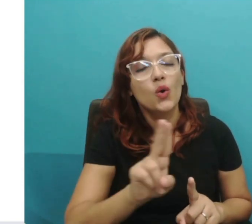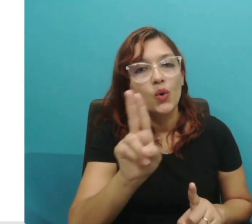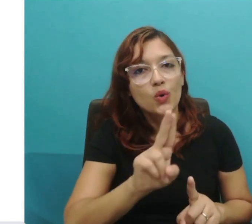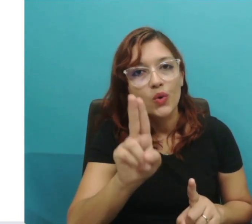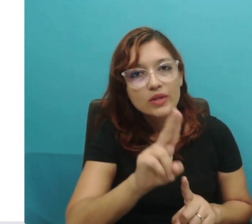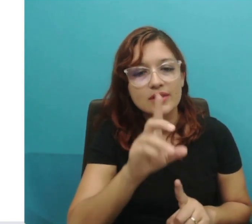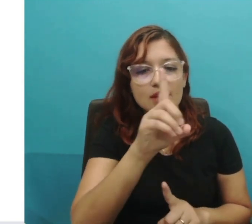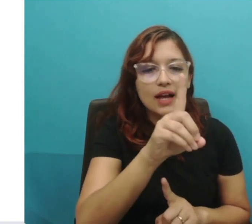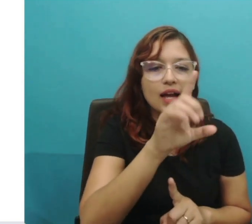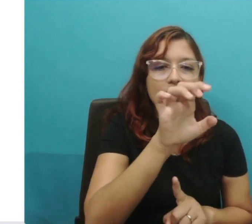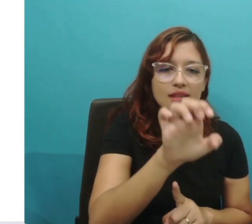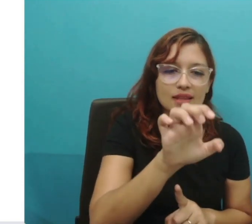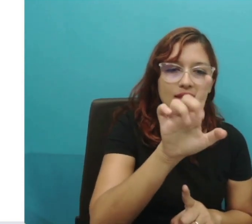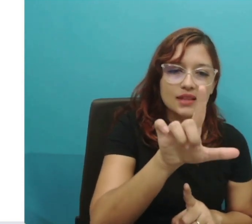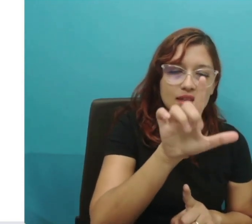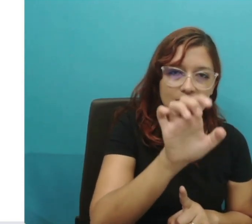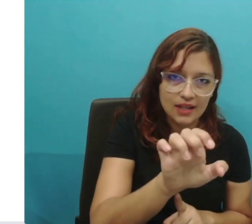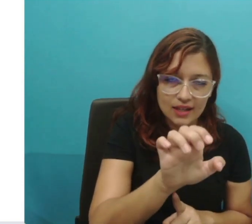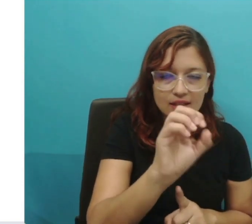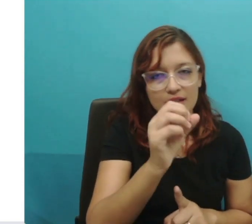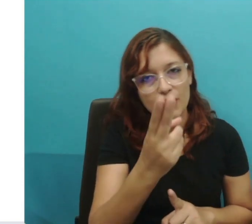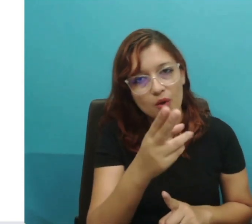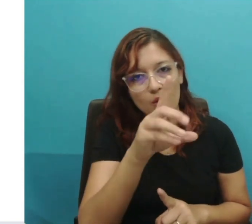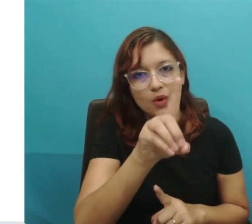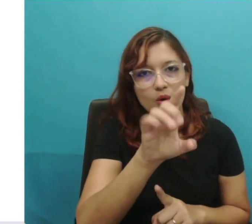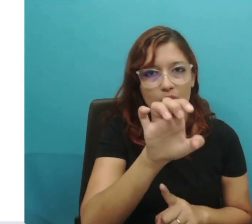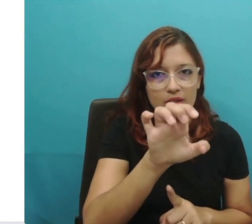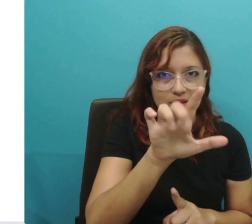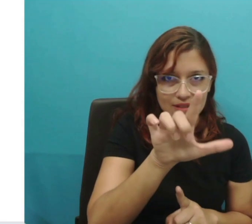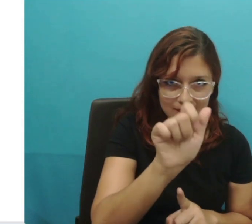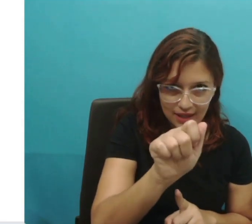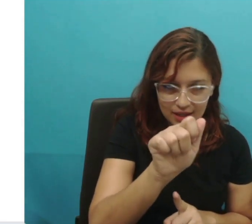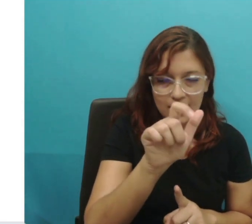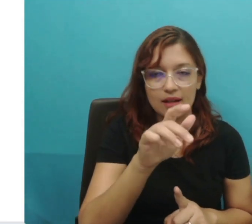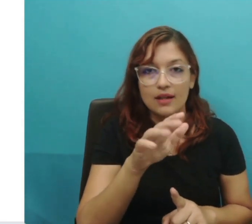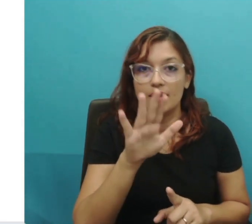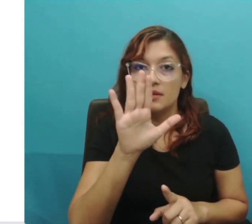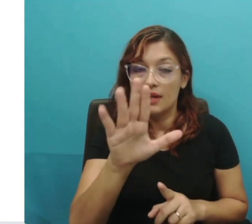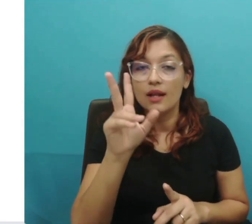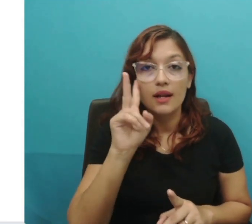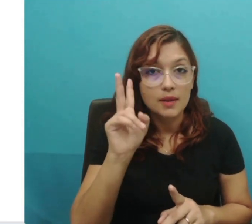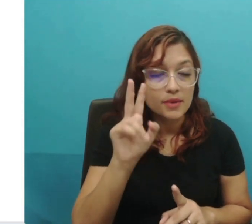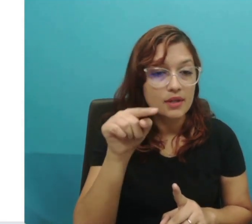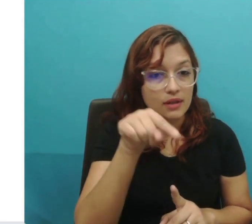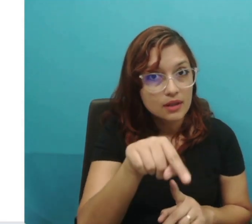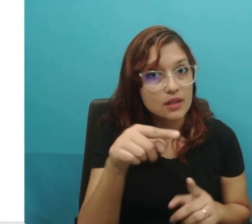e para se referir a ele ou ela é melhor usar dele ou dela.